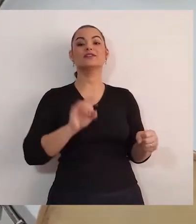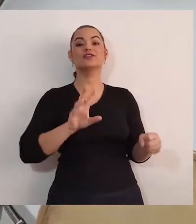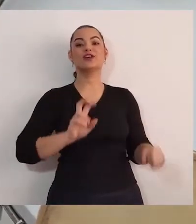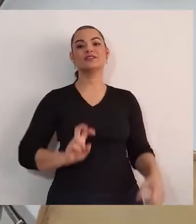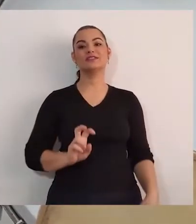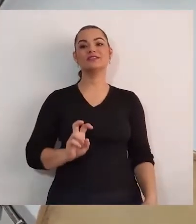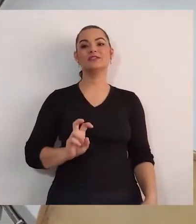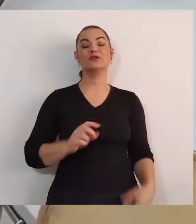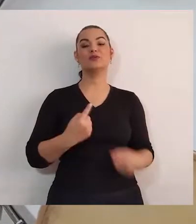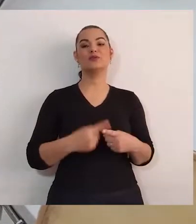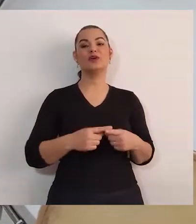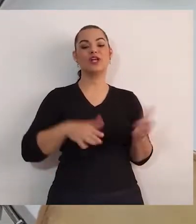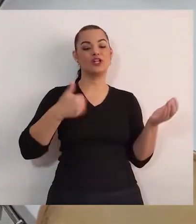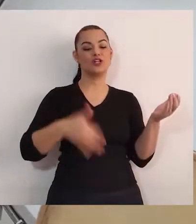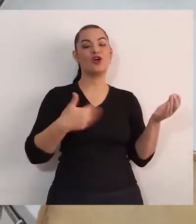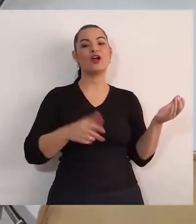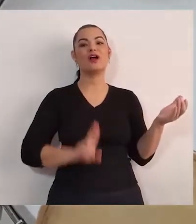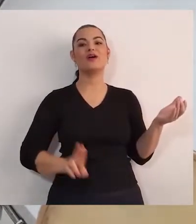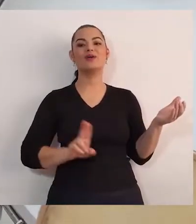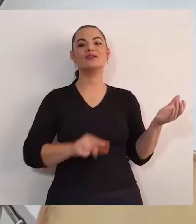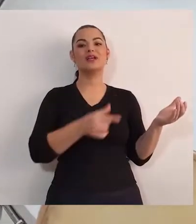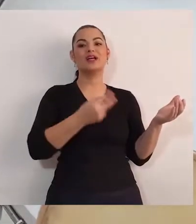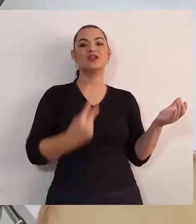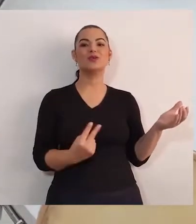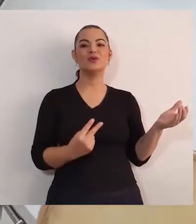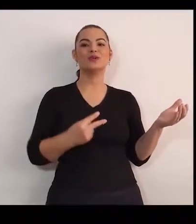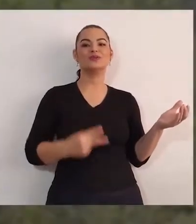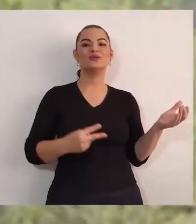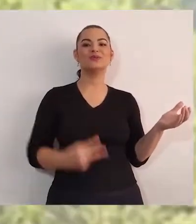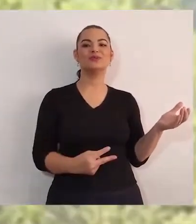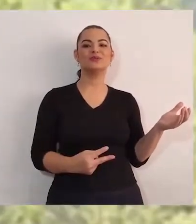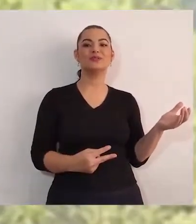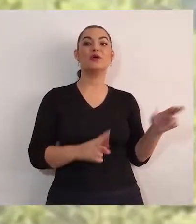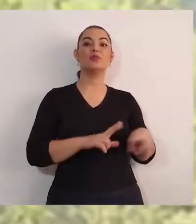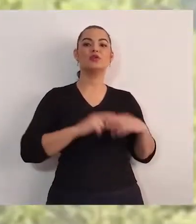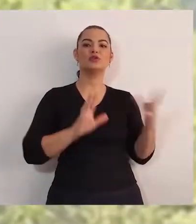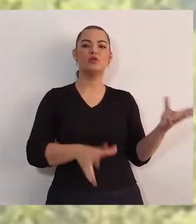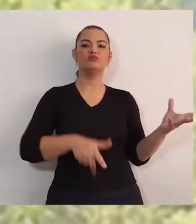um som bem cheio, bem volumoso.